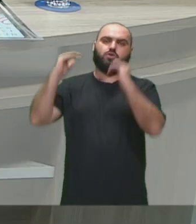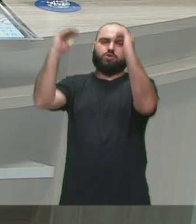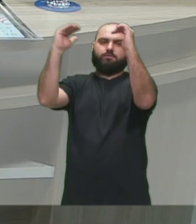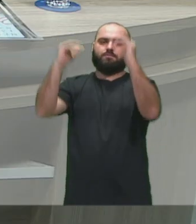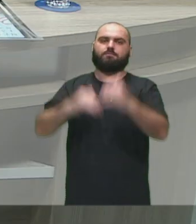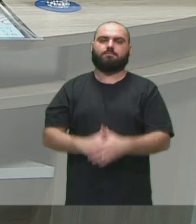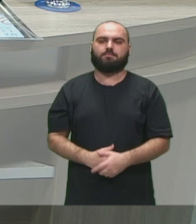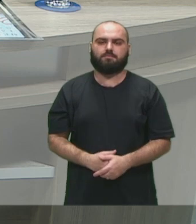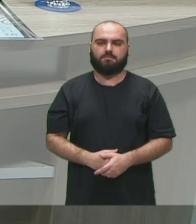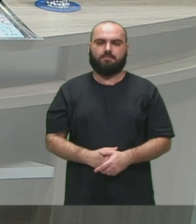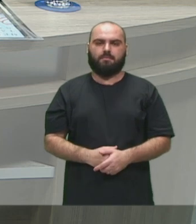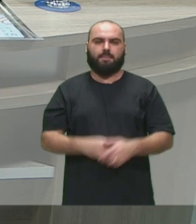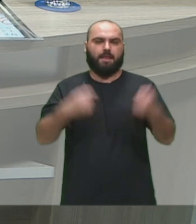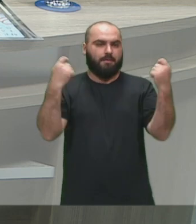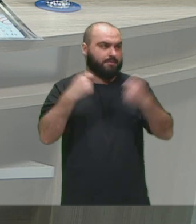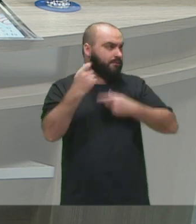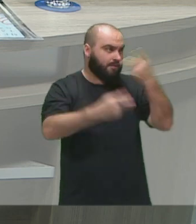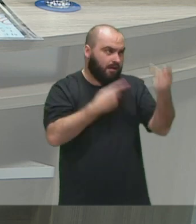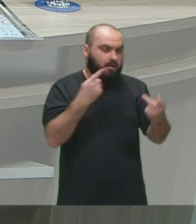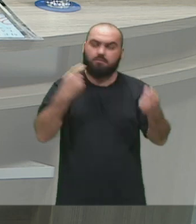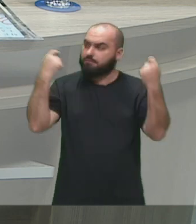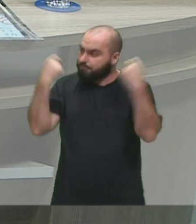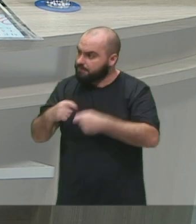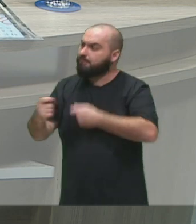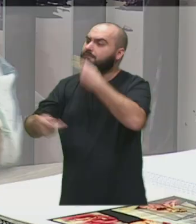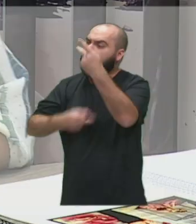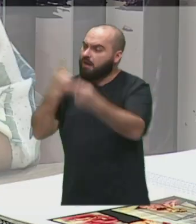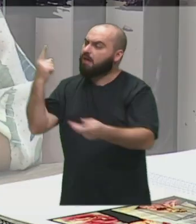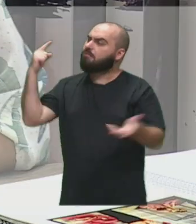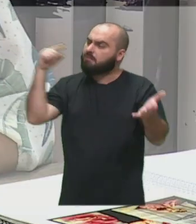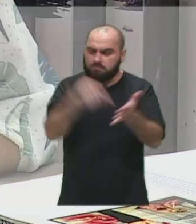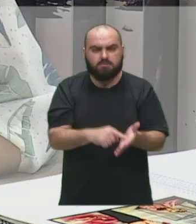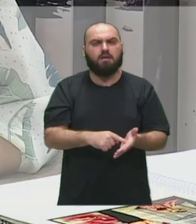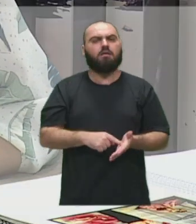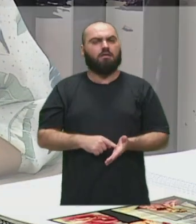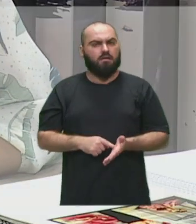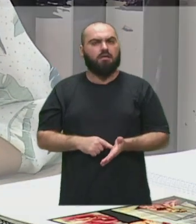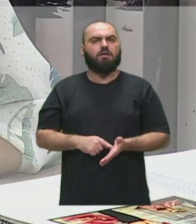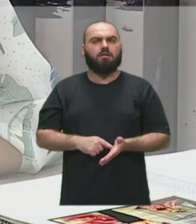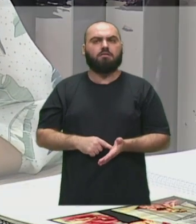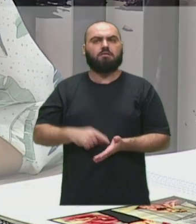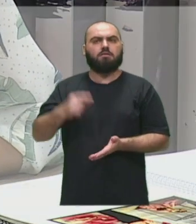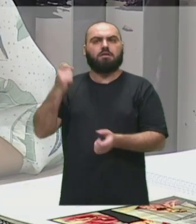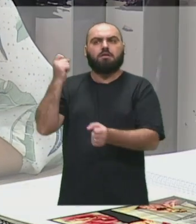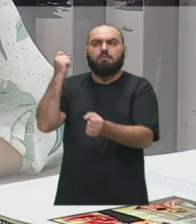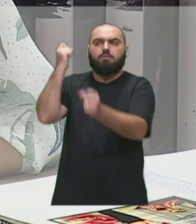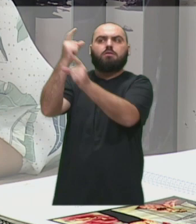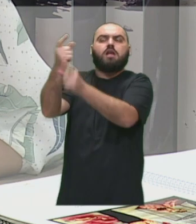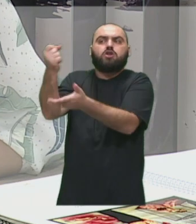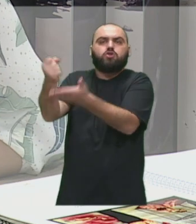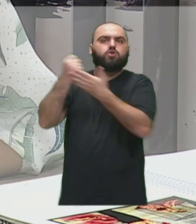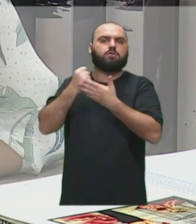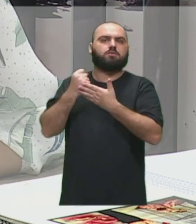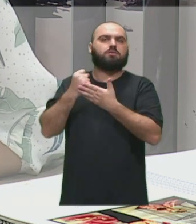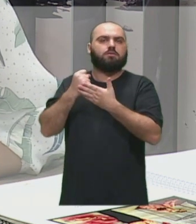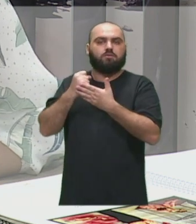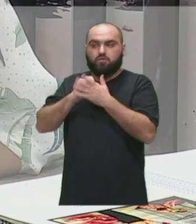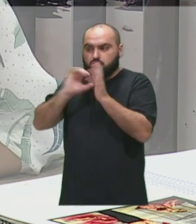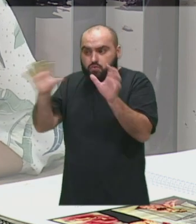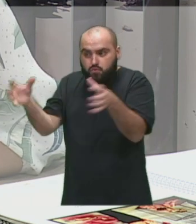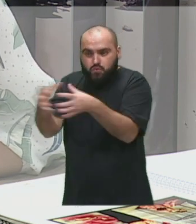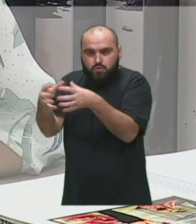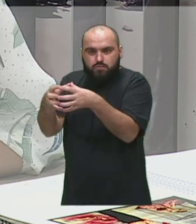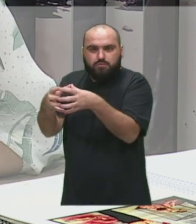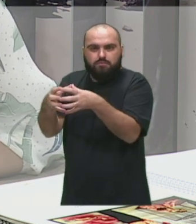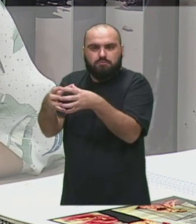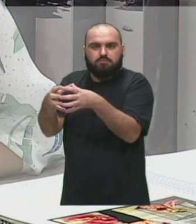É claro, e tem que falar. Tem que falar. Tem que falar, tem que denunciar, tem que buscar ajuda e se juntar